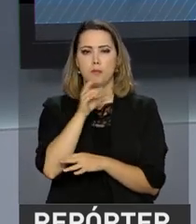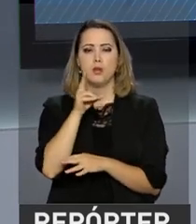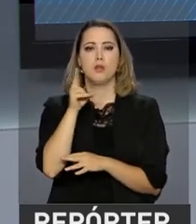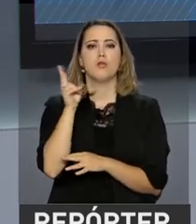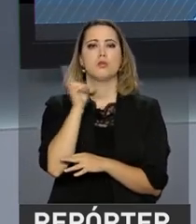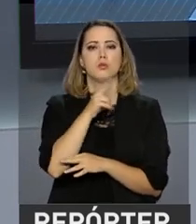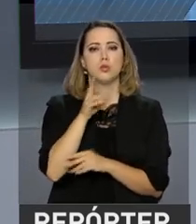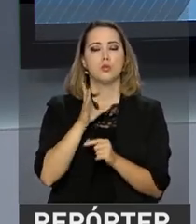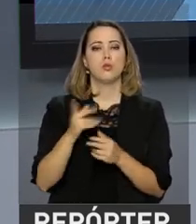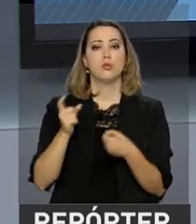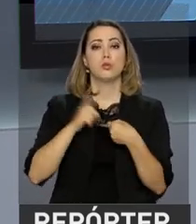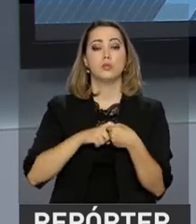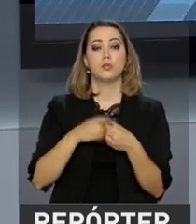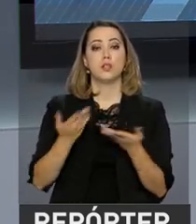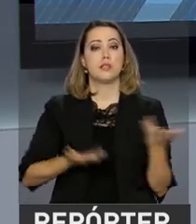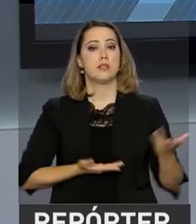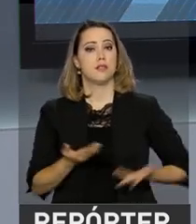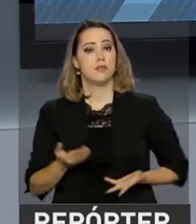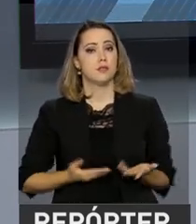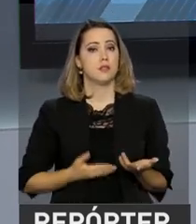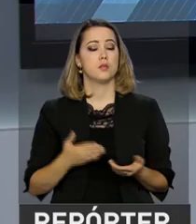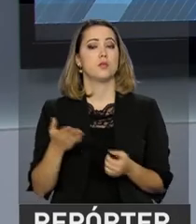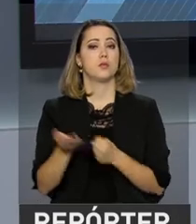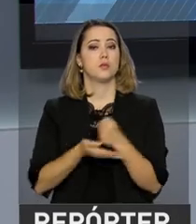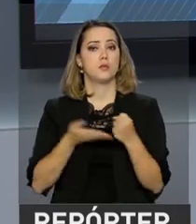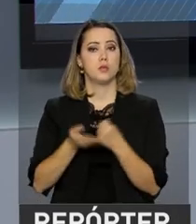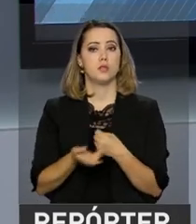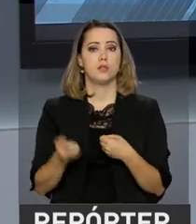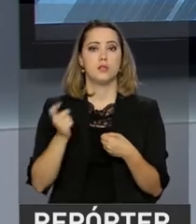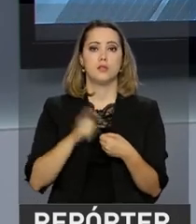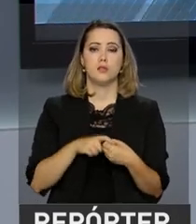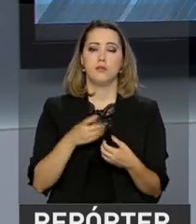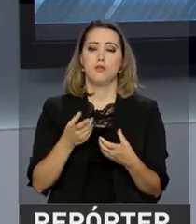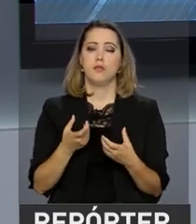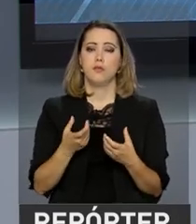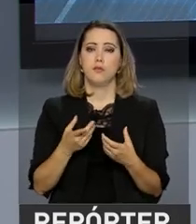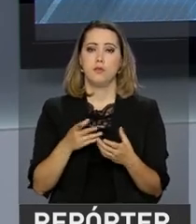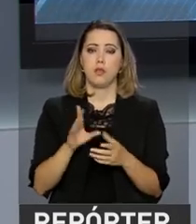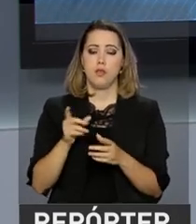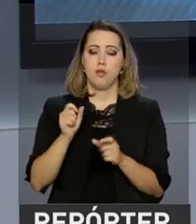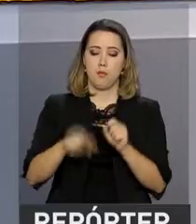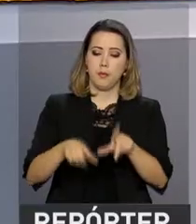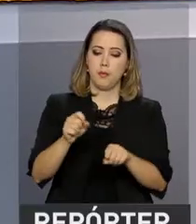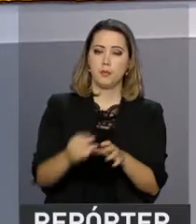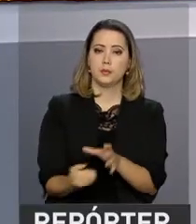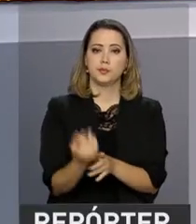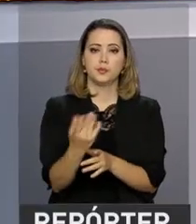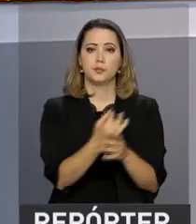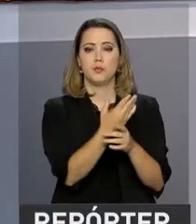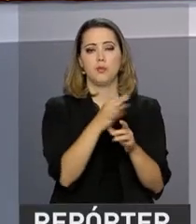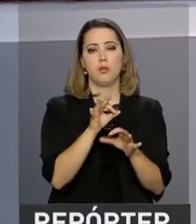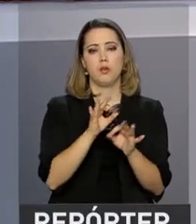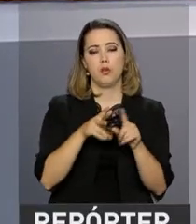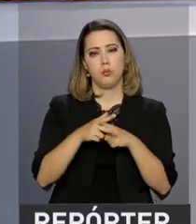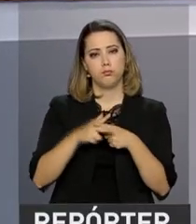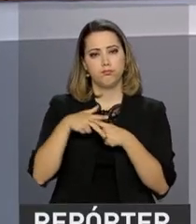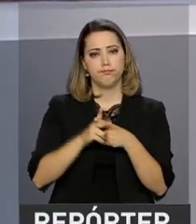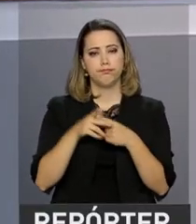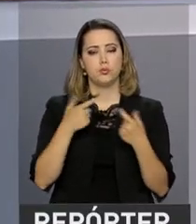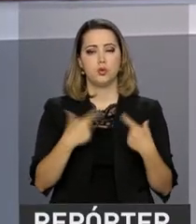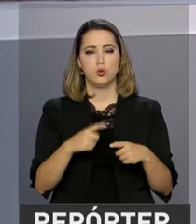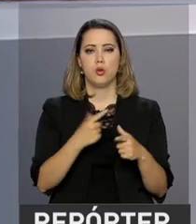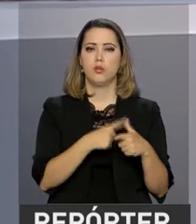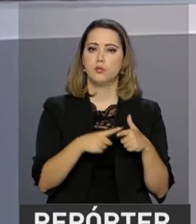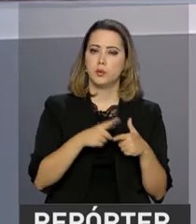assistência, restabelecimento de serviços essenciais e recuperação de áreas danificadas. O ministro da Defesa